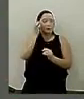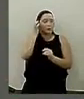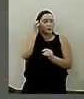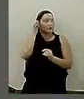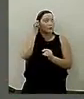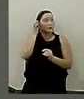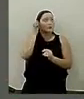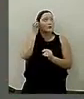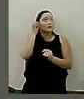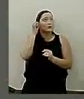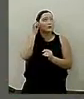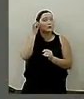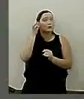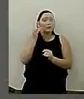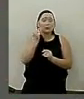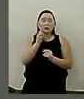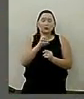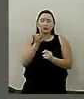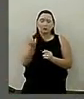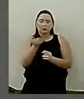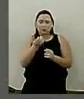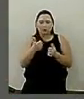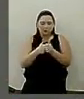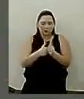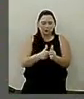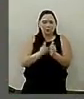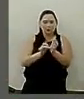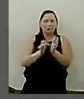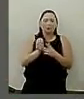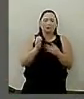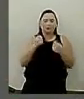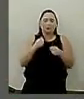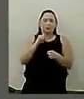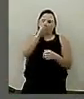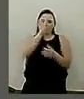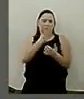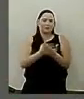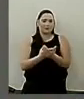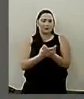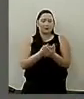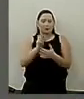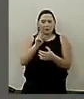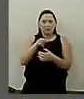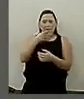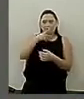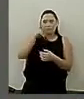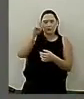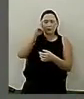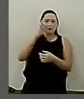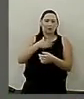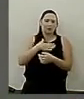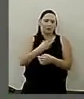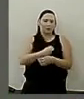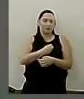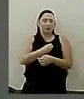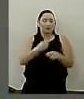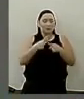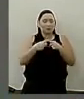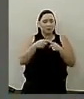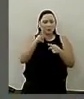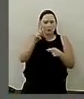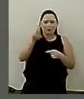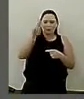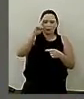preciso crer que ele de fato é o Senhor da minha vida. E ele é o Senhor da minha vida porque ele é o Senhor de tudo.